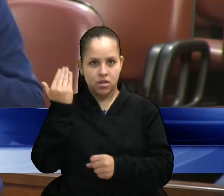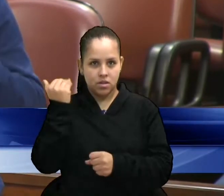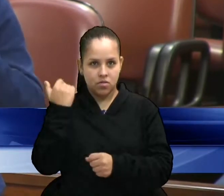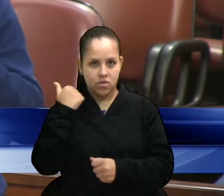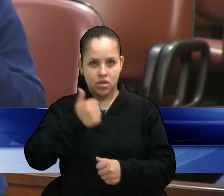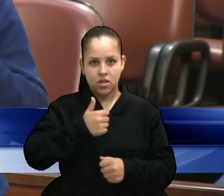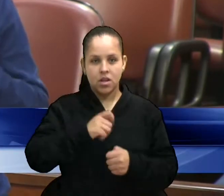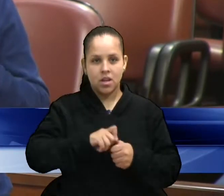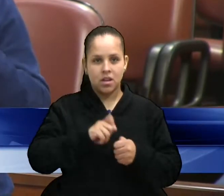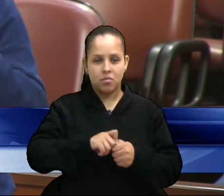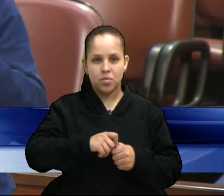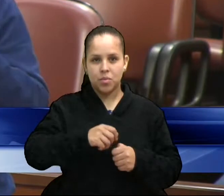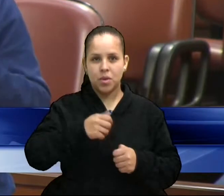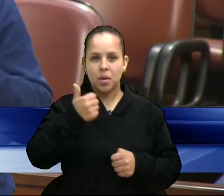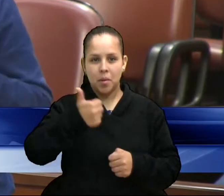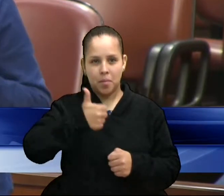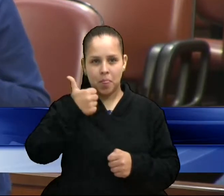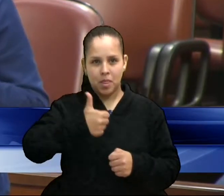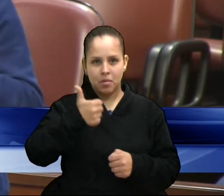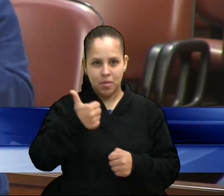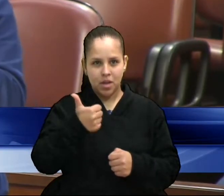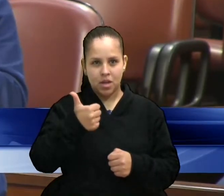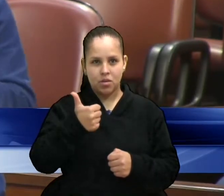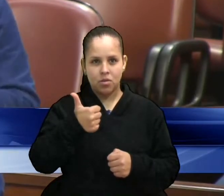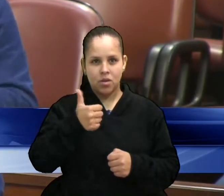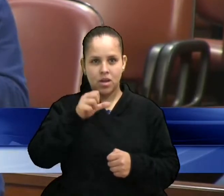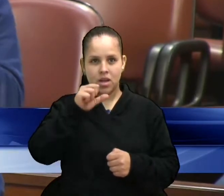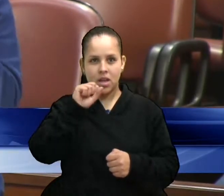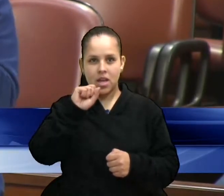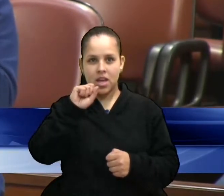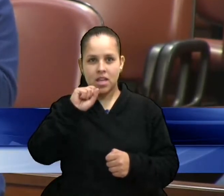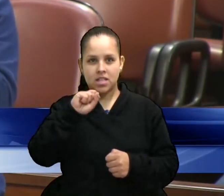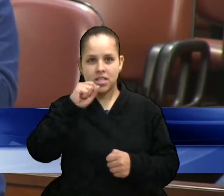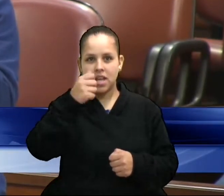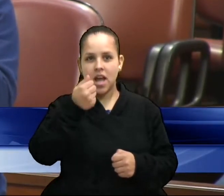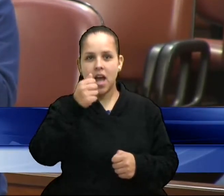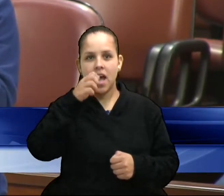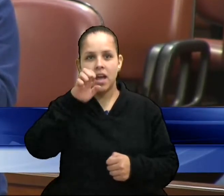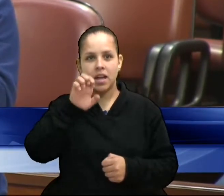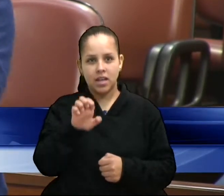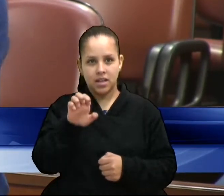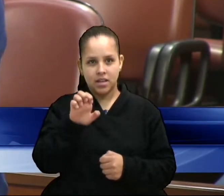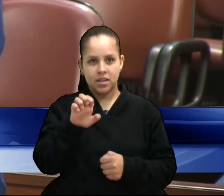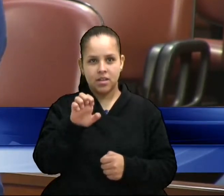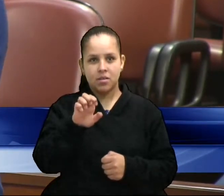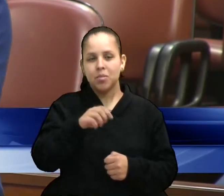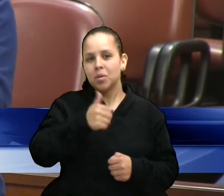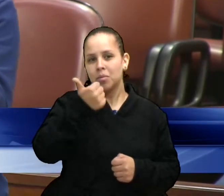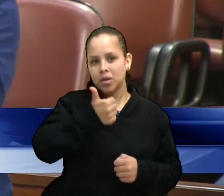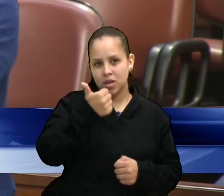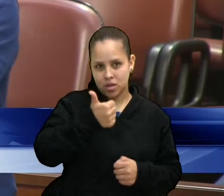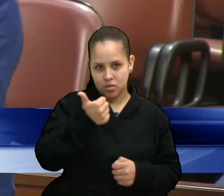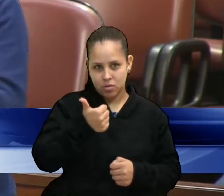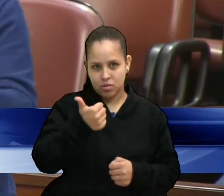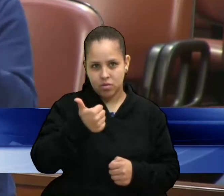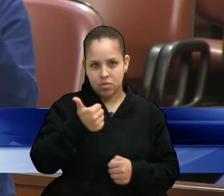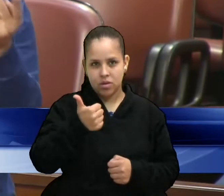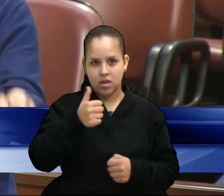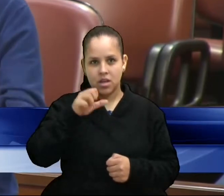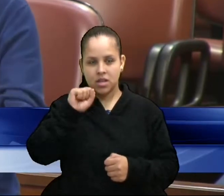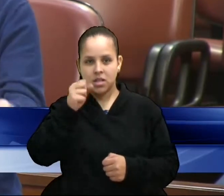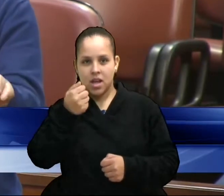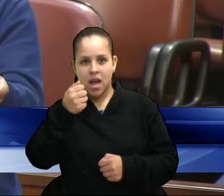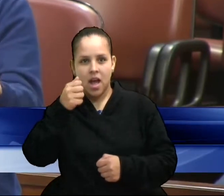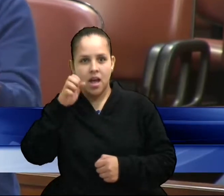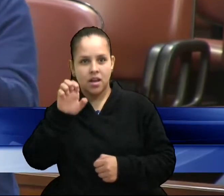Brasil pela SAE, Sociedade de Engenharia Automotiva, aqui em Caxias. Fizemos o primeiro, o segundo, o primeiro inclusive eu presidi ele pela SAE,